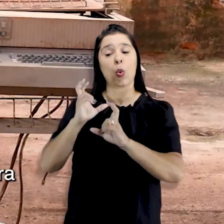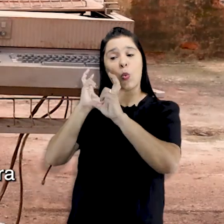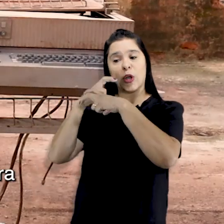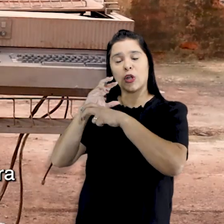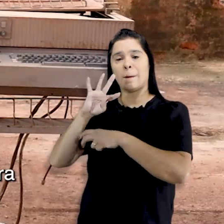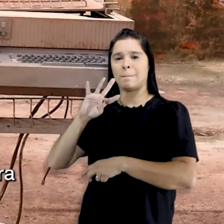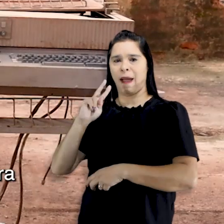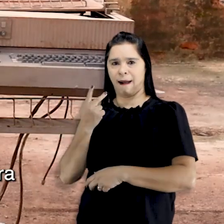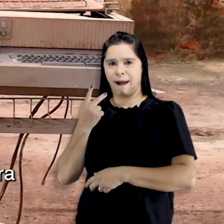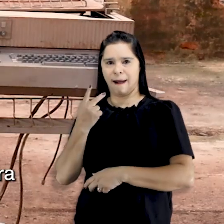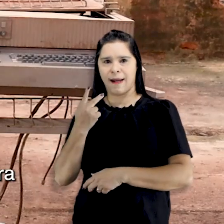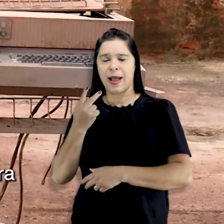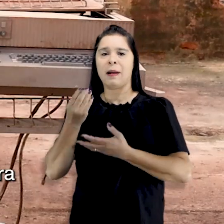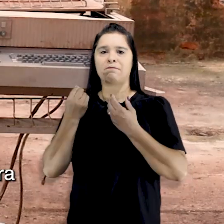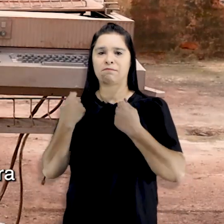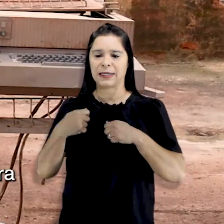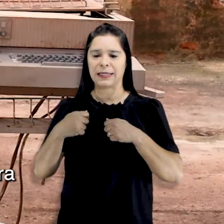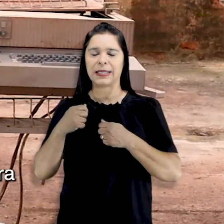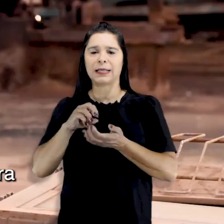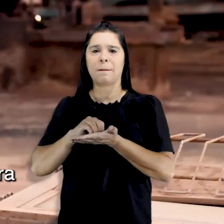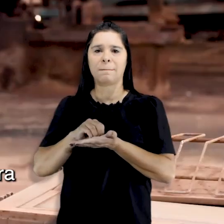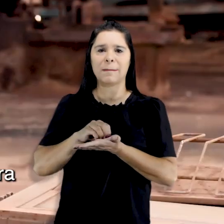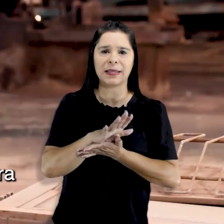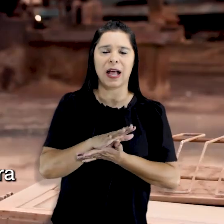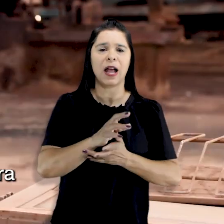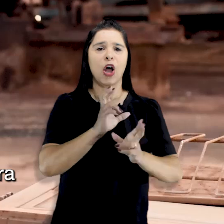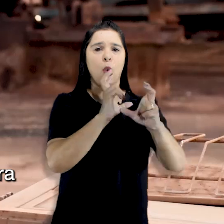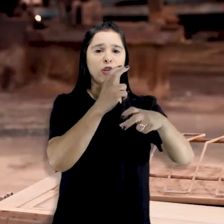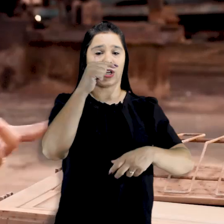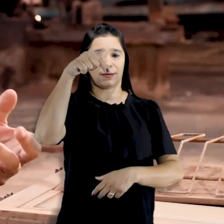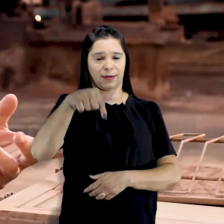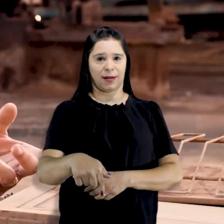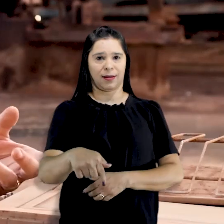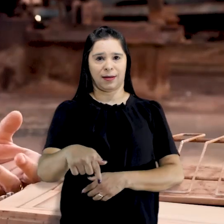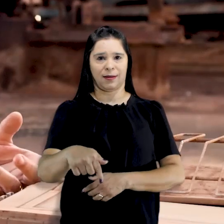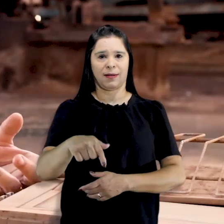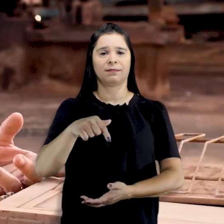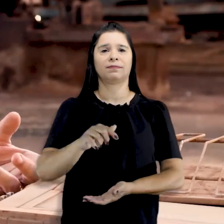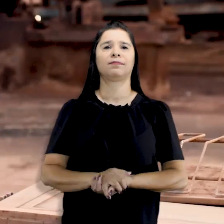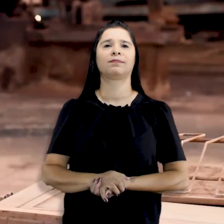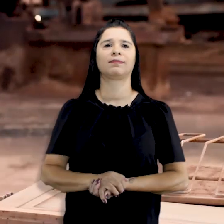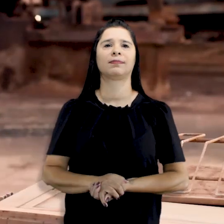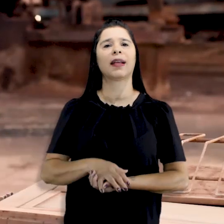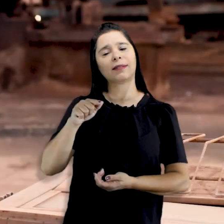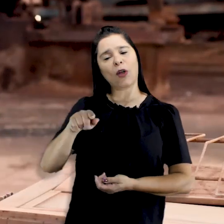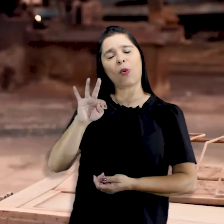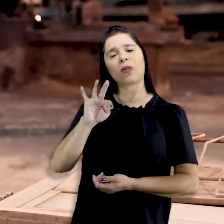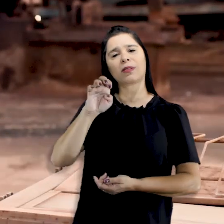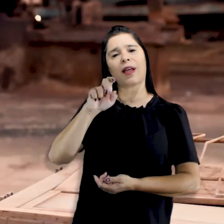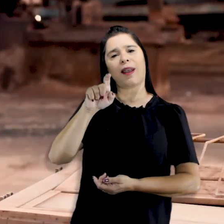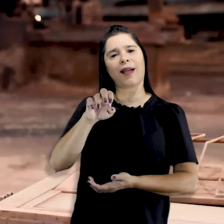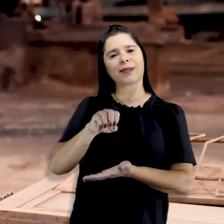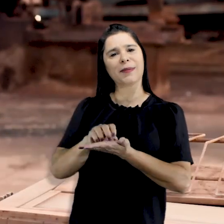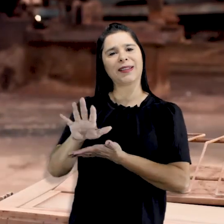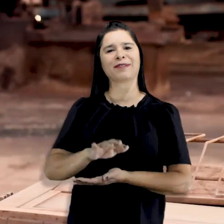tinha que mandar uma mensagem para um engenheiro daqui, registrado. Então vinha pelo Telex, que ele tinha